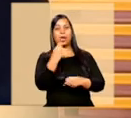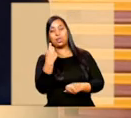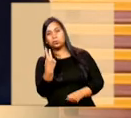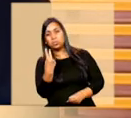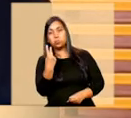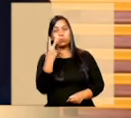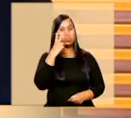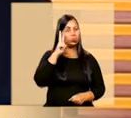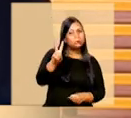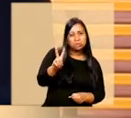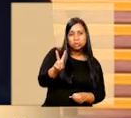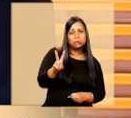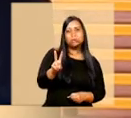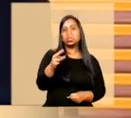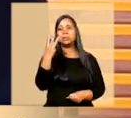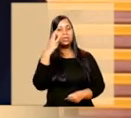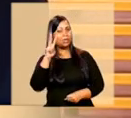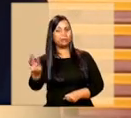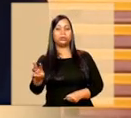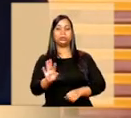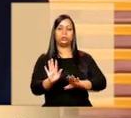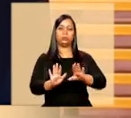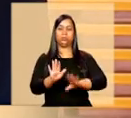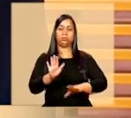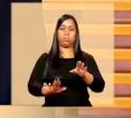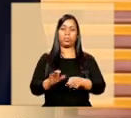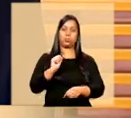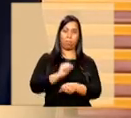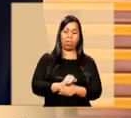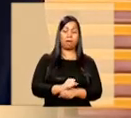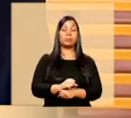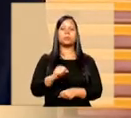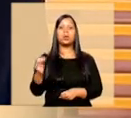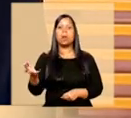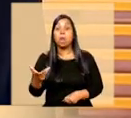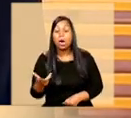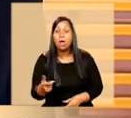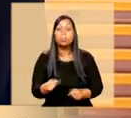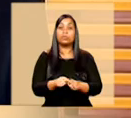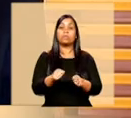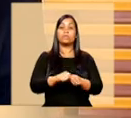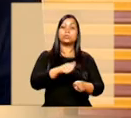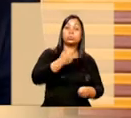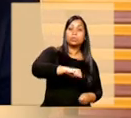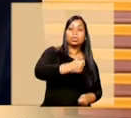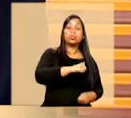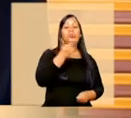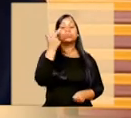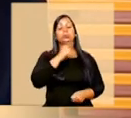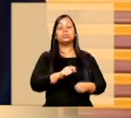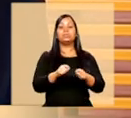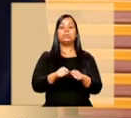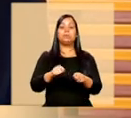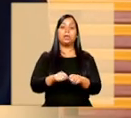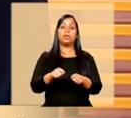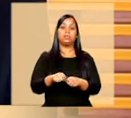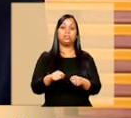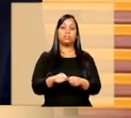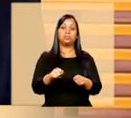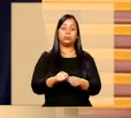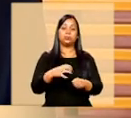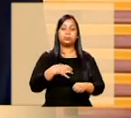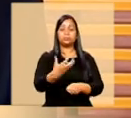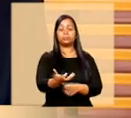de 2 dias ou no máximo até 3 dias. Por isso que a gente precisa correr para fazer o diagnóstico e para conseguir fazer a cirurgia